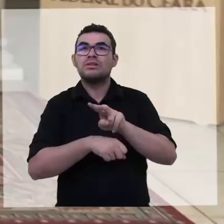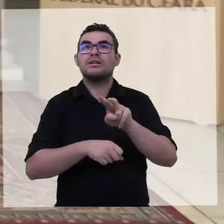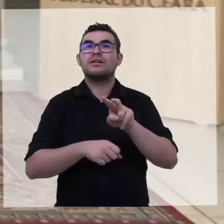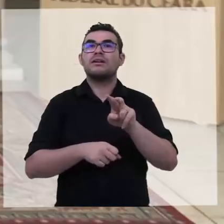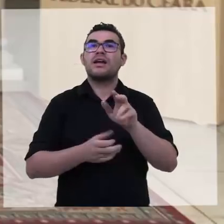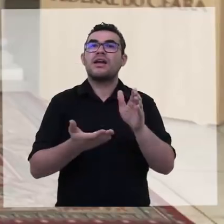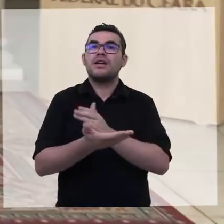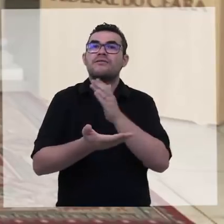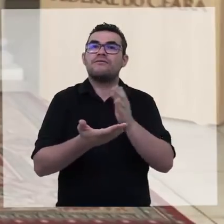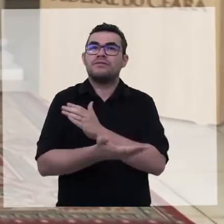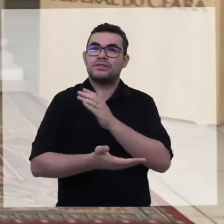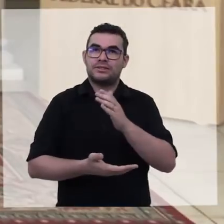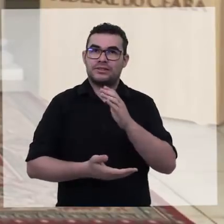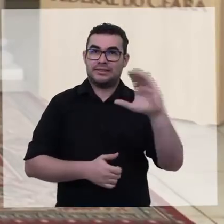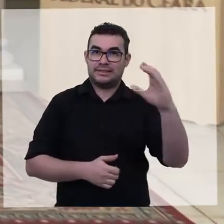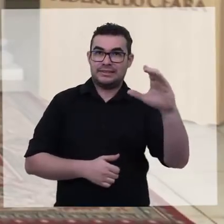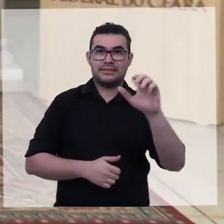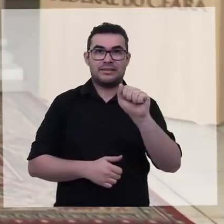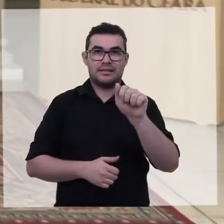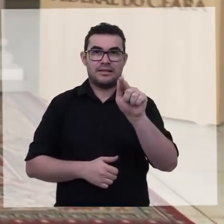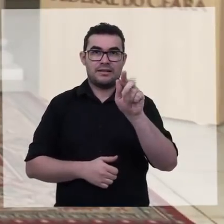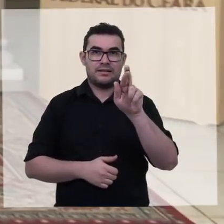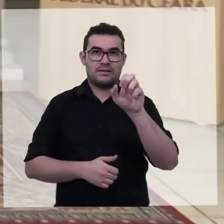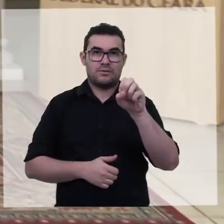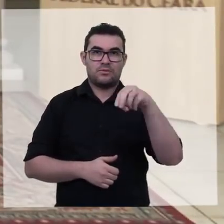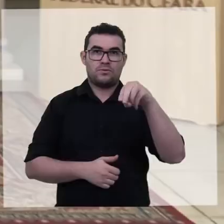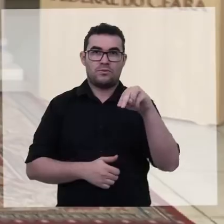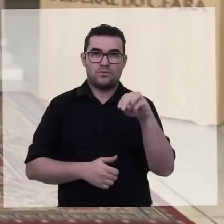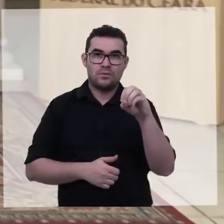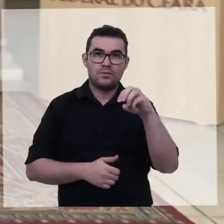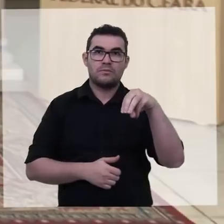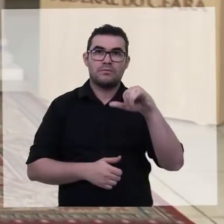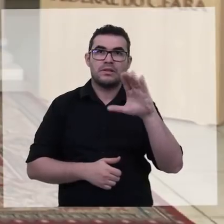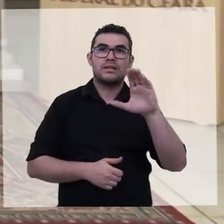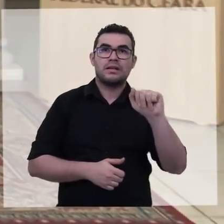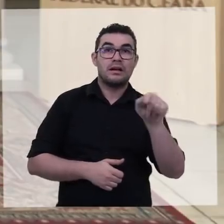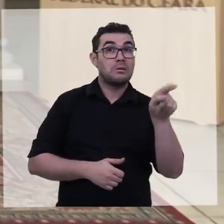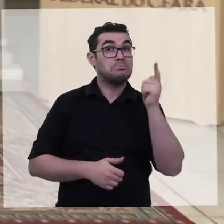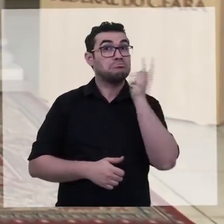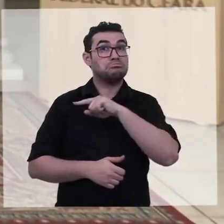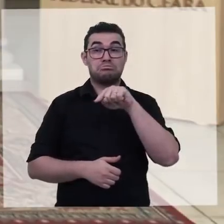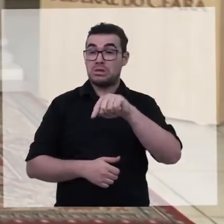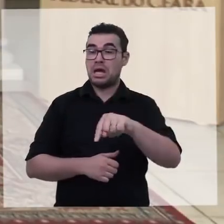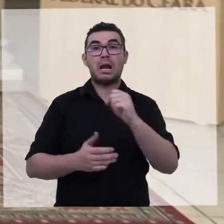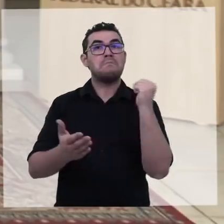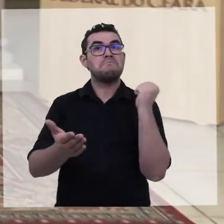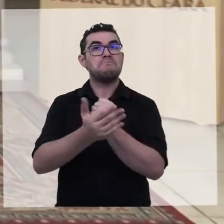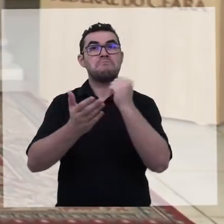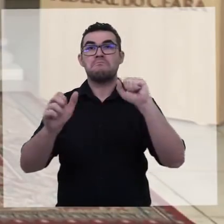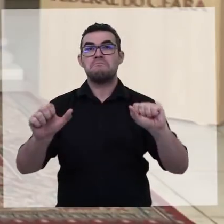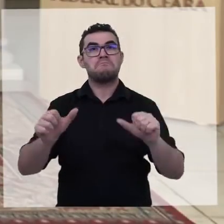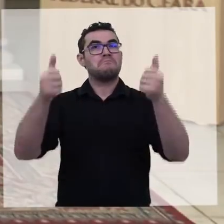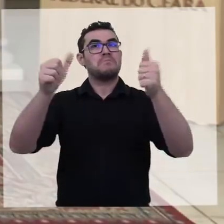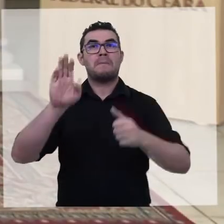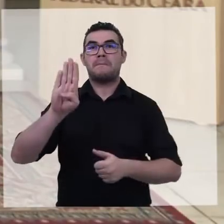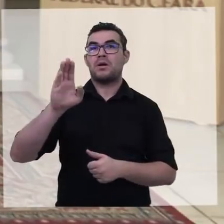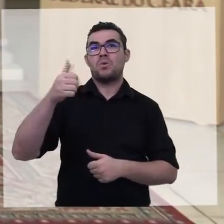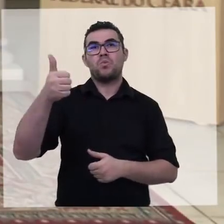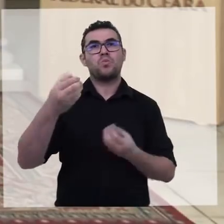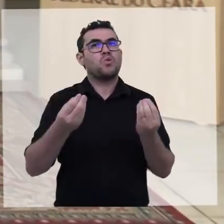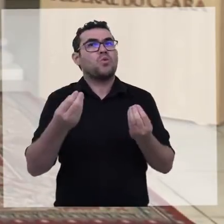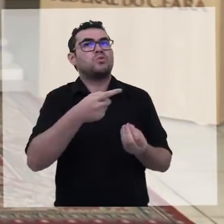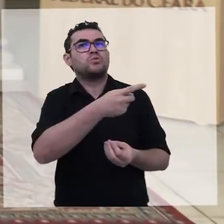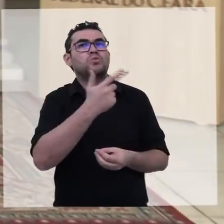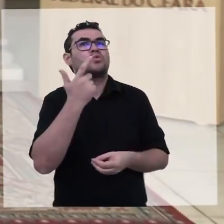2012. Como é que a senhora acredita que a senhora conseguiu levar essa revista para um patamar que ela alcançou, que ela é B1 hoje, a classificação Qualis